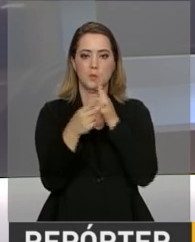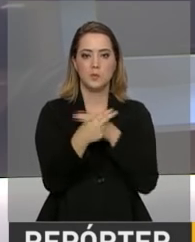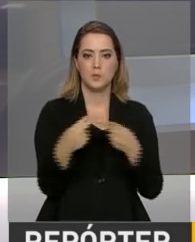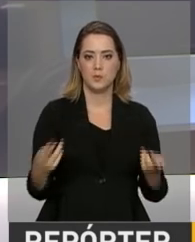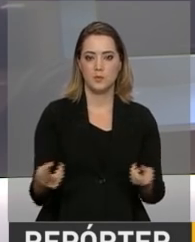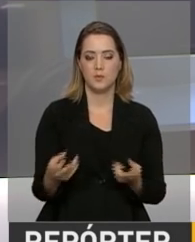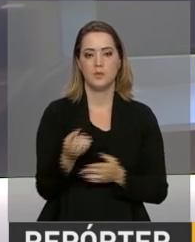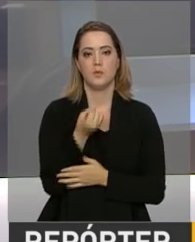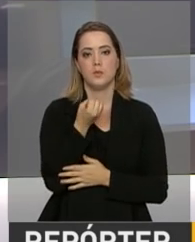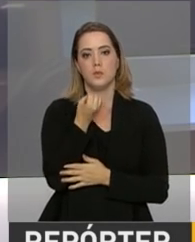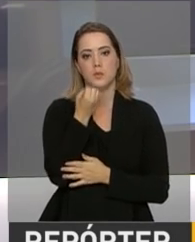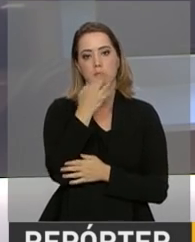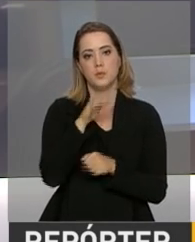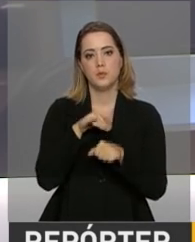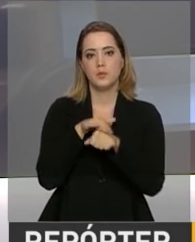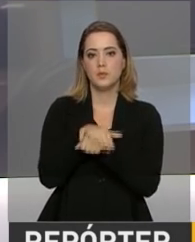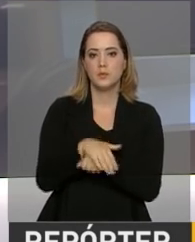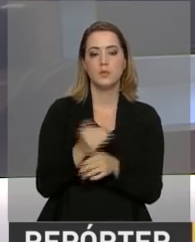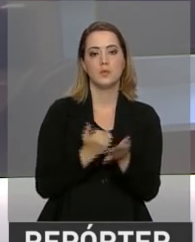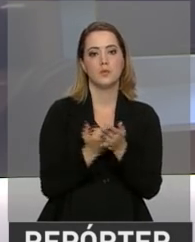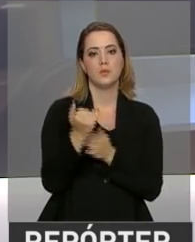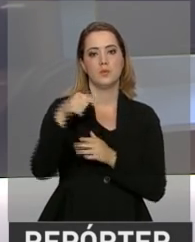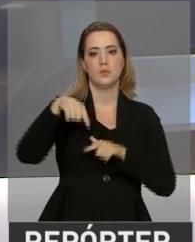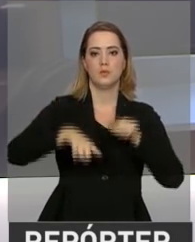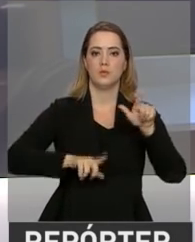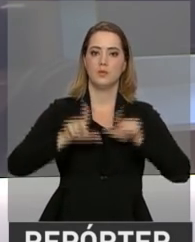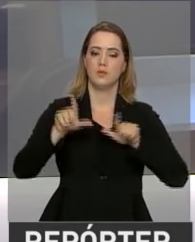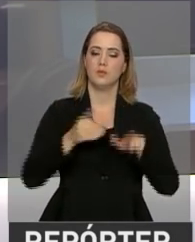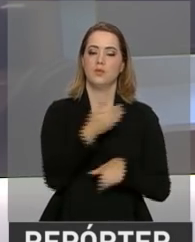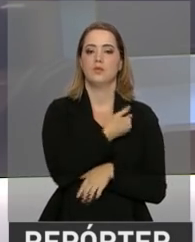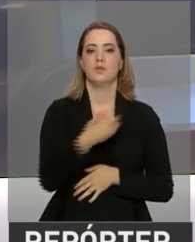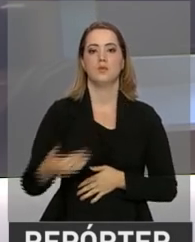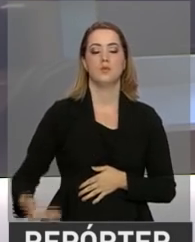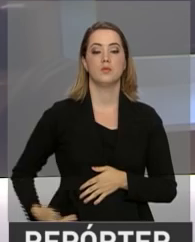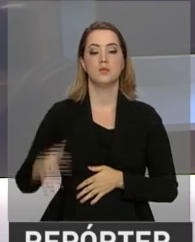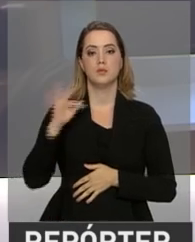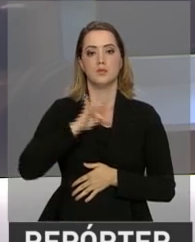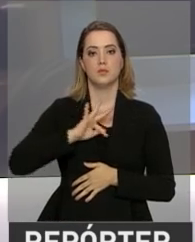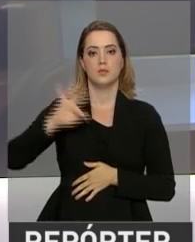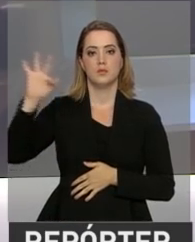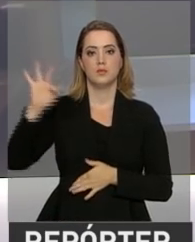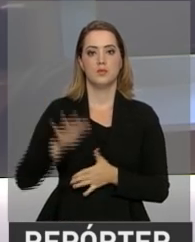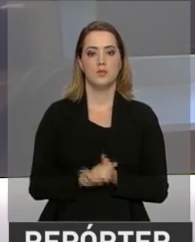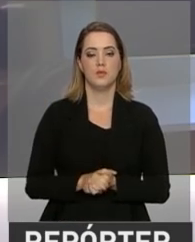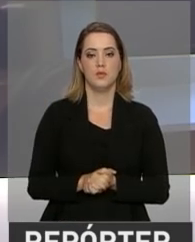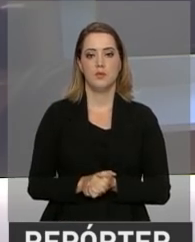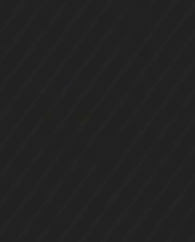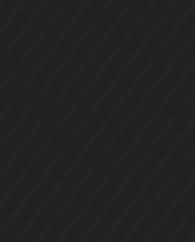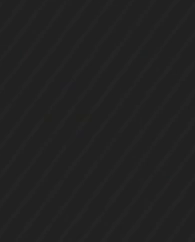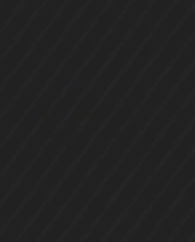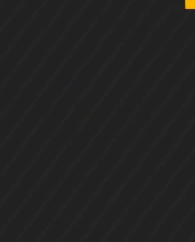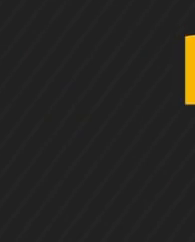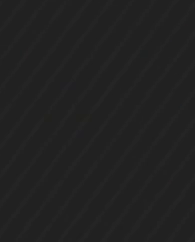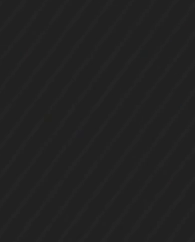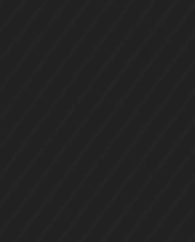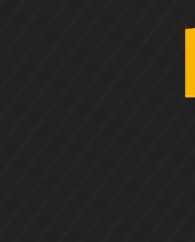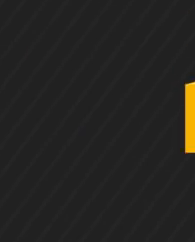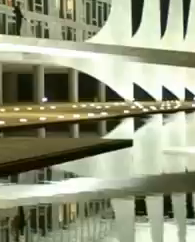nossas redes sociais. Boa noite para você. Continue com a gente aqui na NBR, na TV do governo federal.